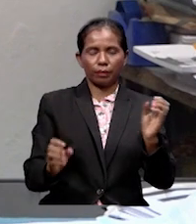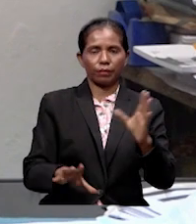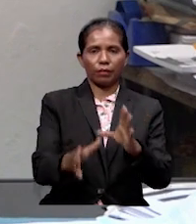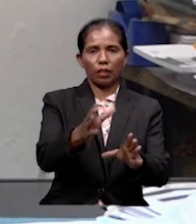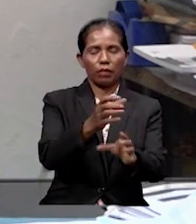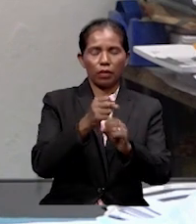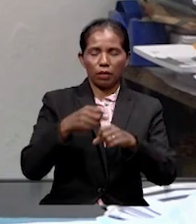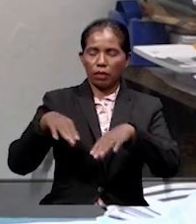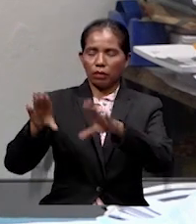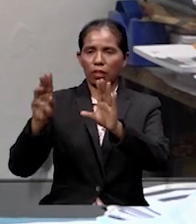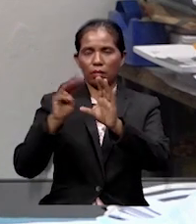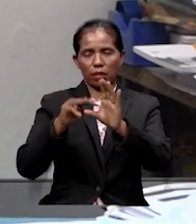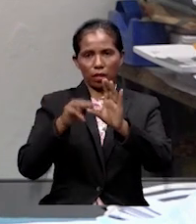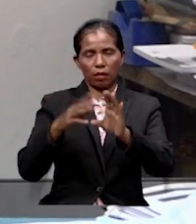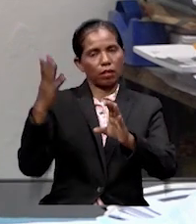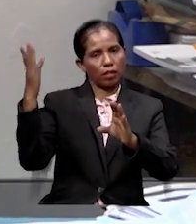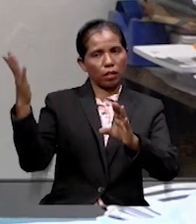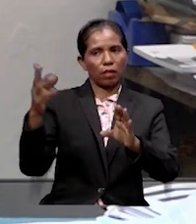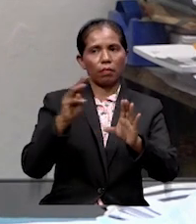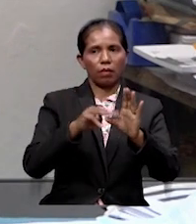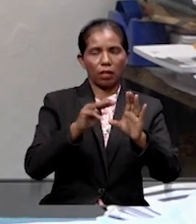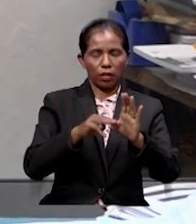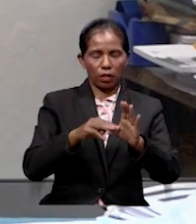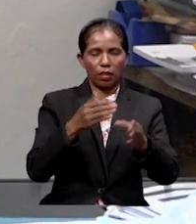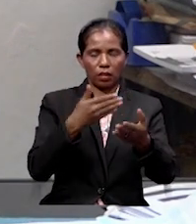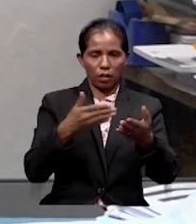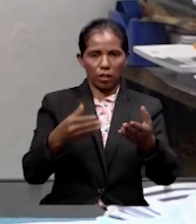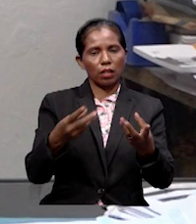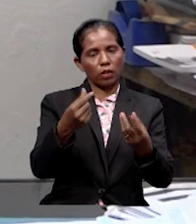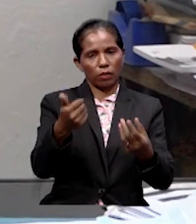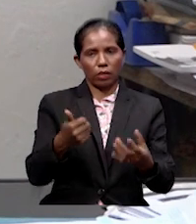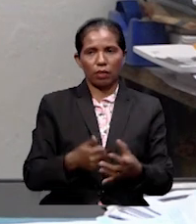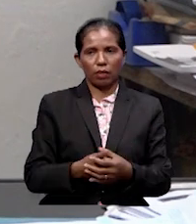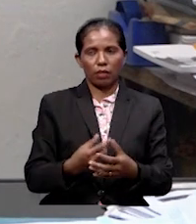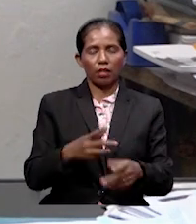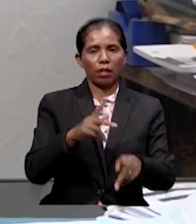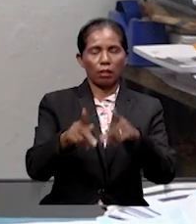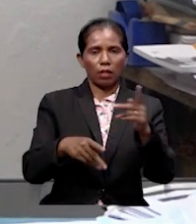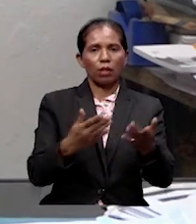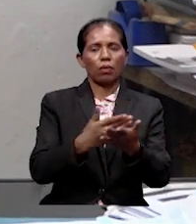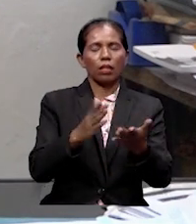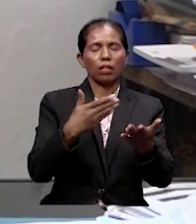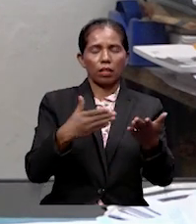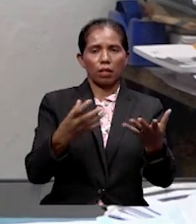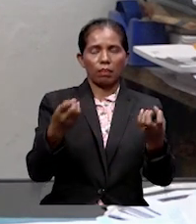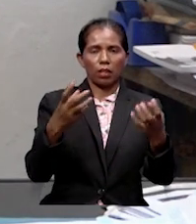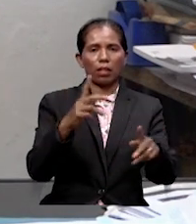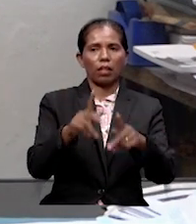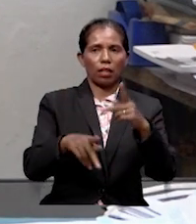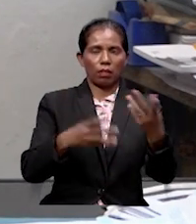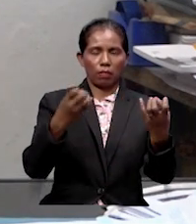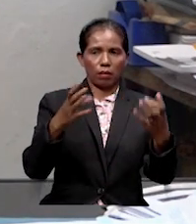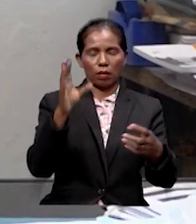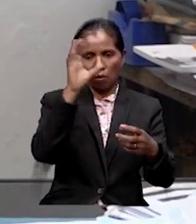la hasai ba mercado antau ia mercado ne sasan itu ande sa tanta konsumo ne barak ita ema barak ba